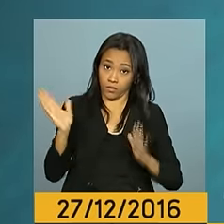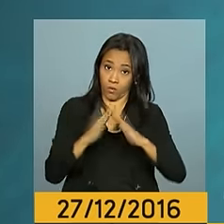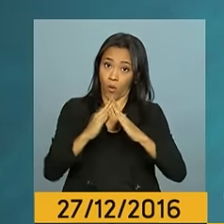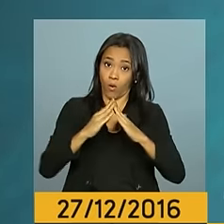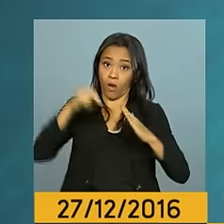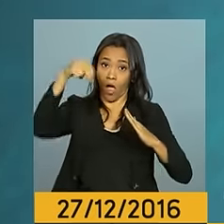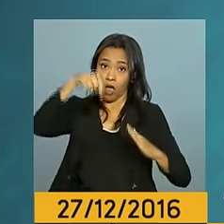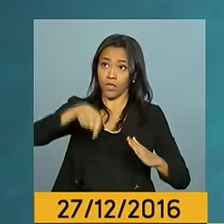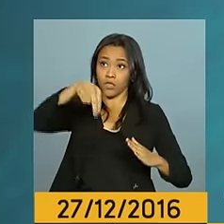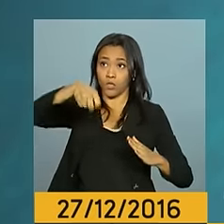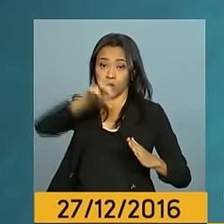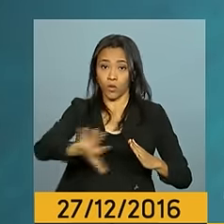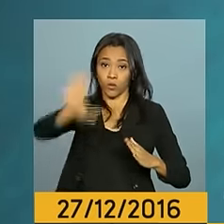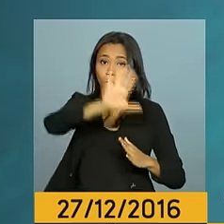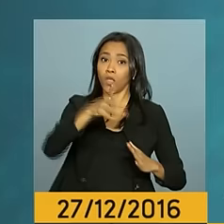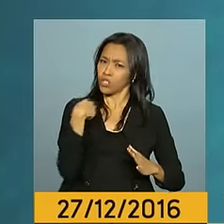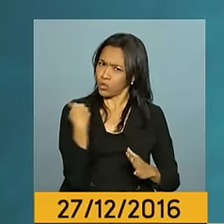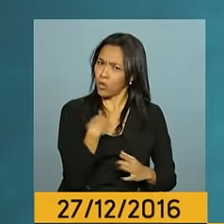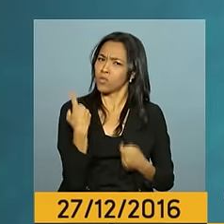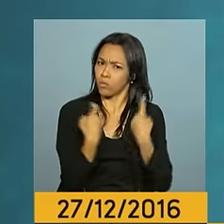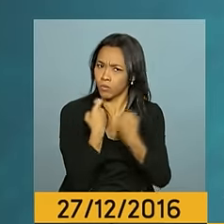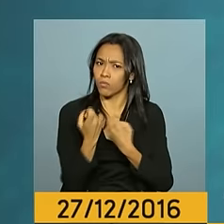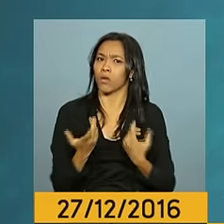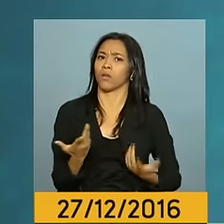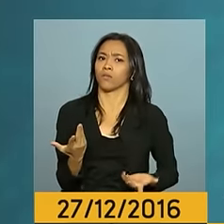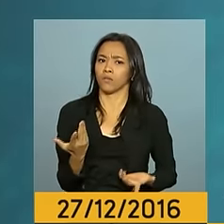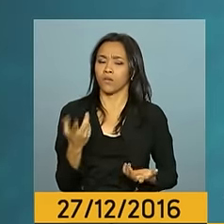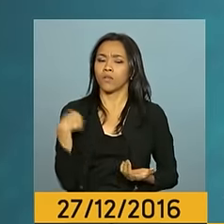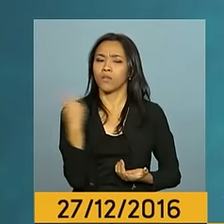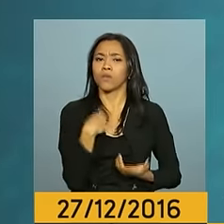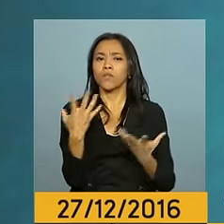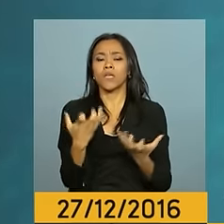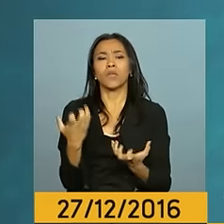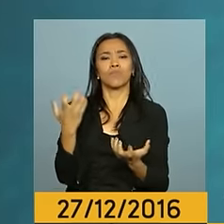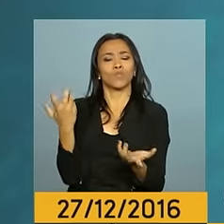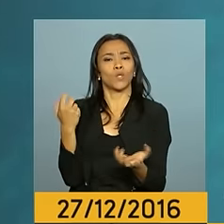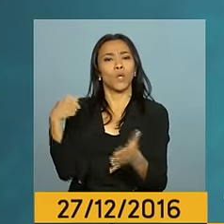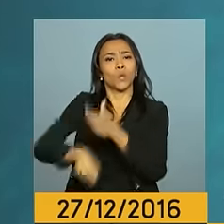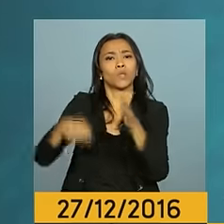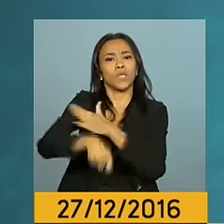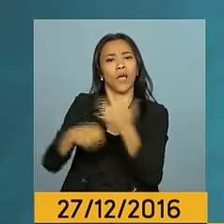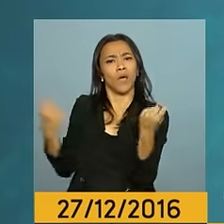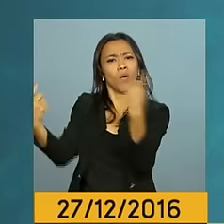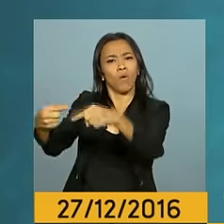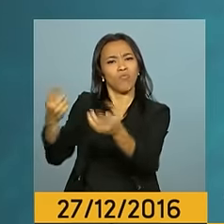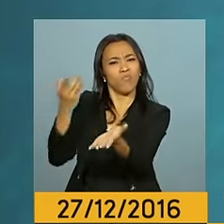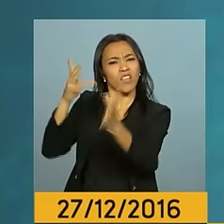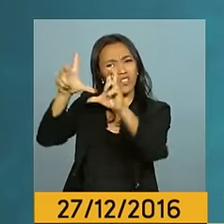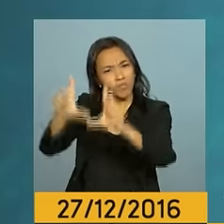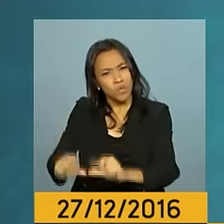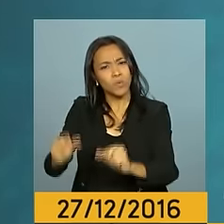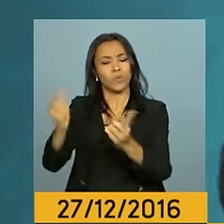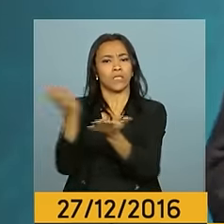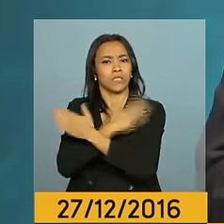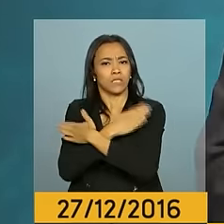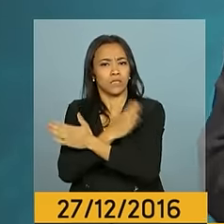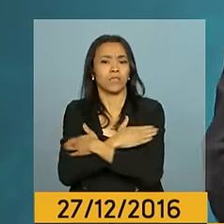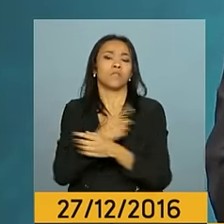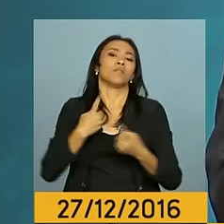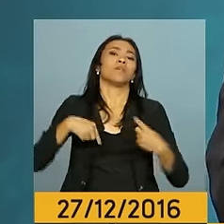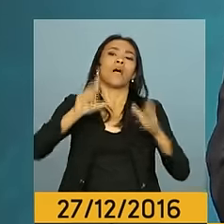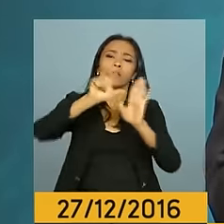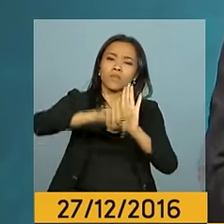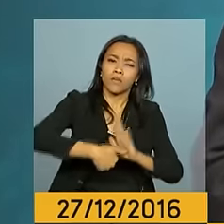para dizer nós estamos preocupados com isso nós queremos a o combate ao desemprego nós queremos o combate recessão Estamos fazendo